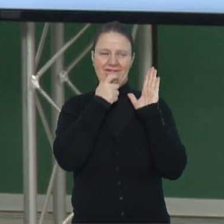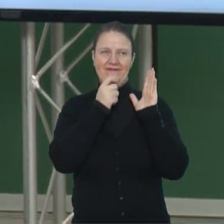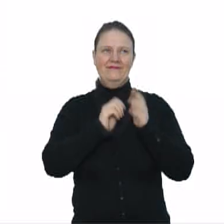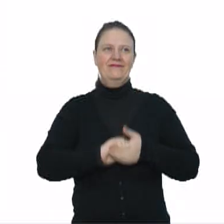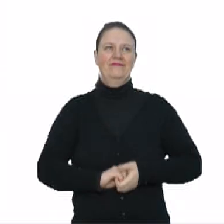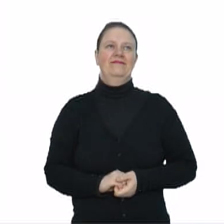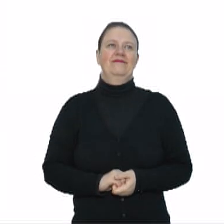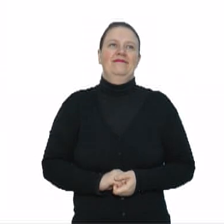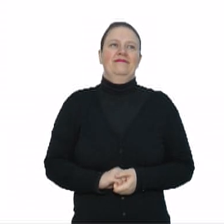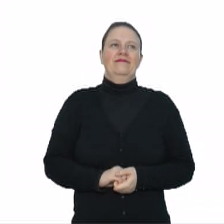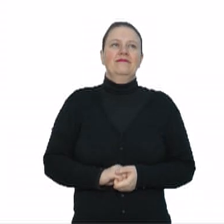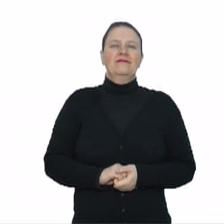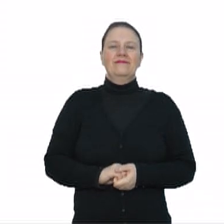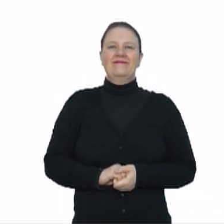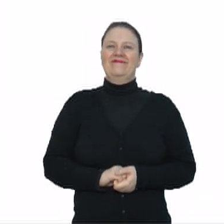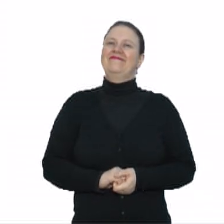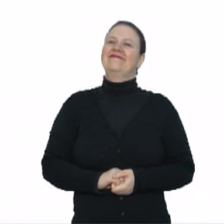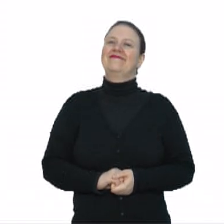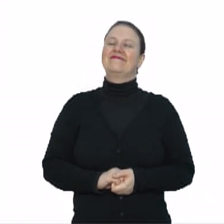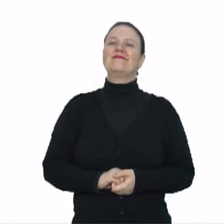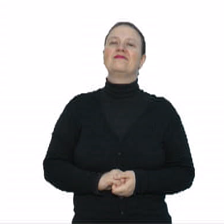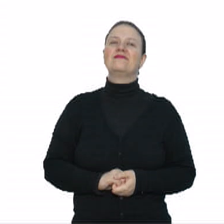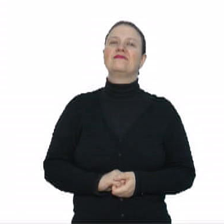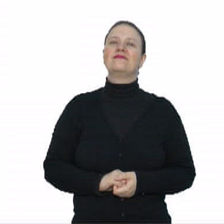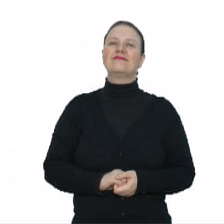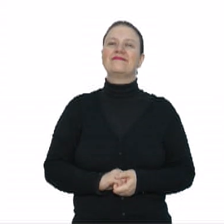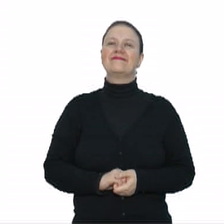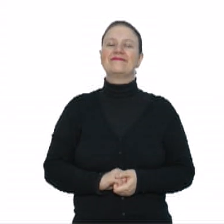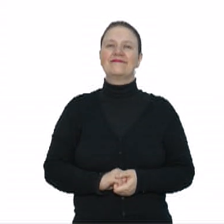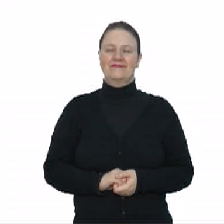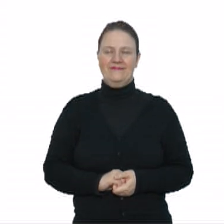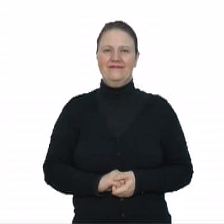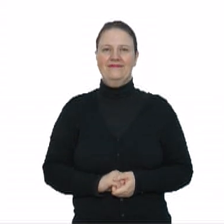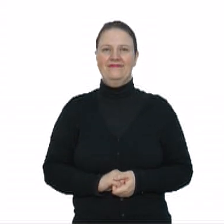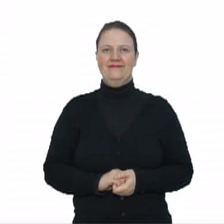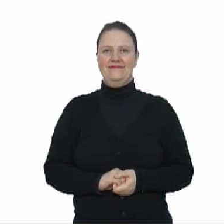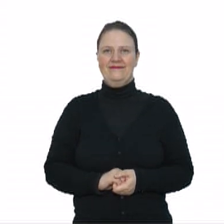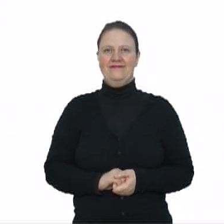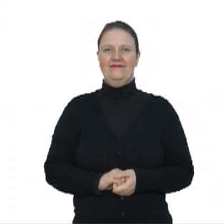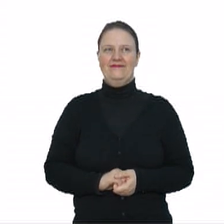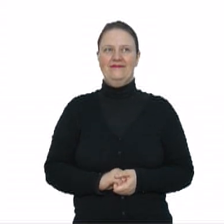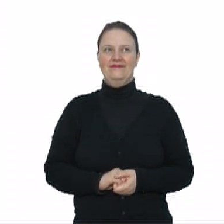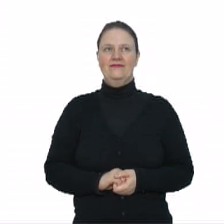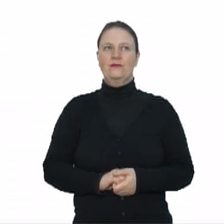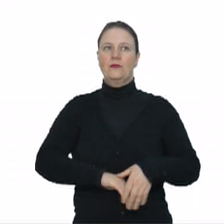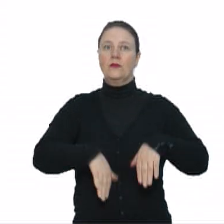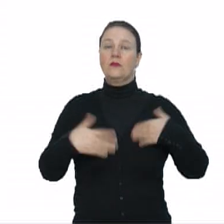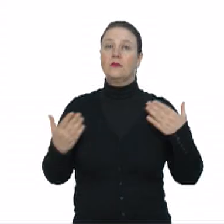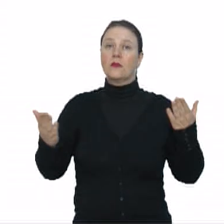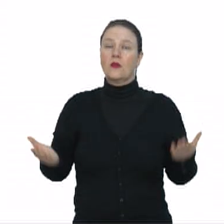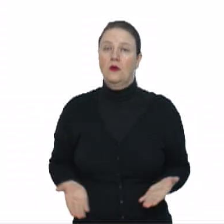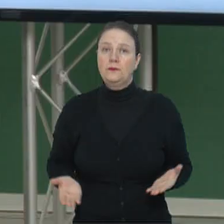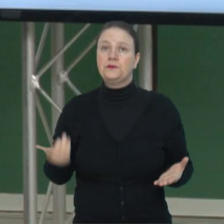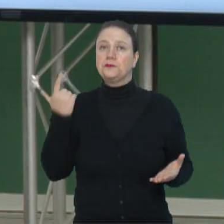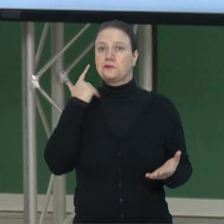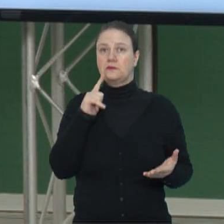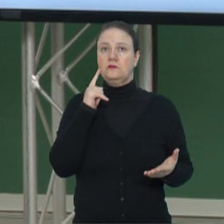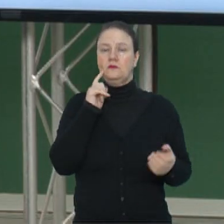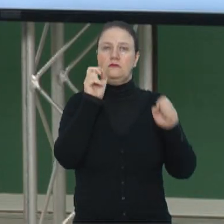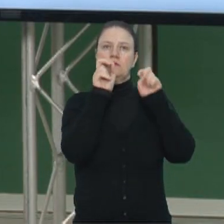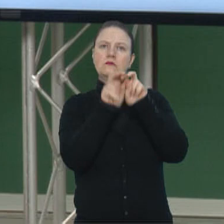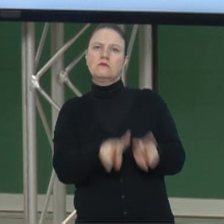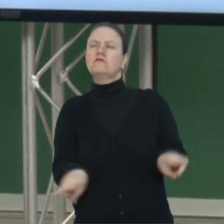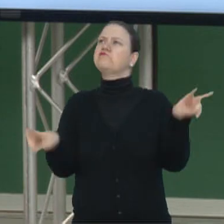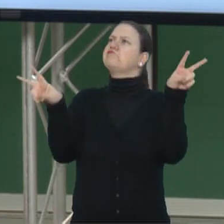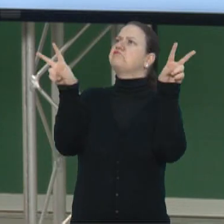magazines, newspaper, websites, outdoors, radio, etc. Então, a gente consegue visualizar